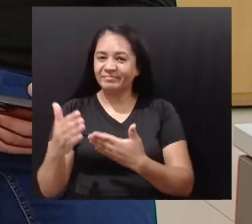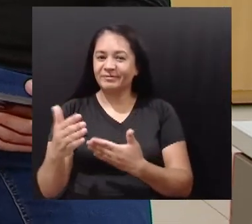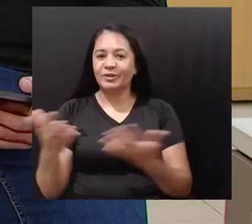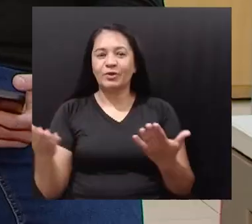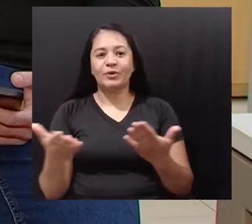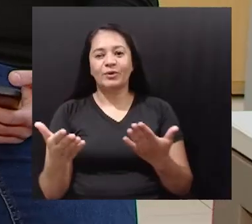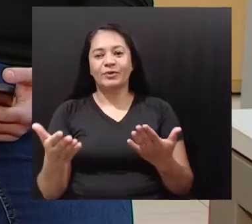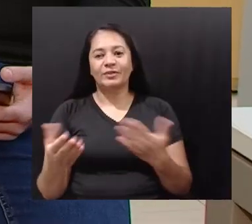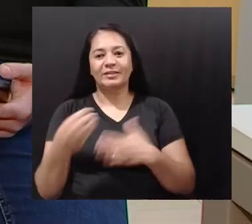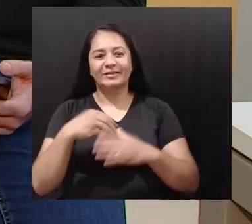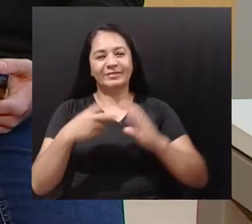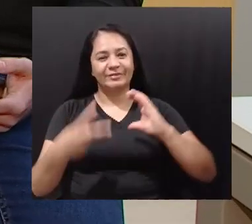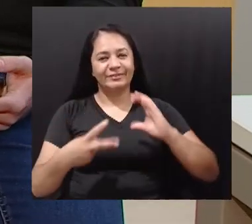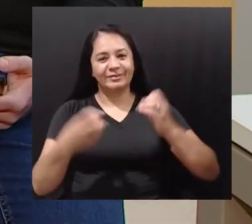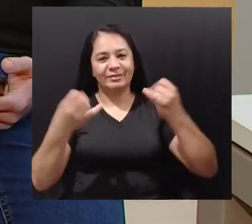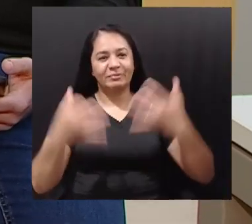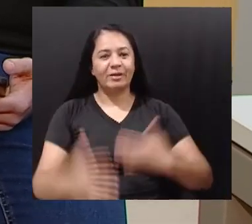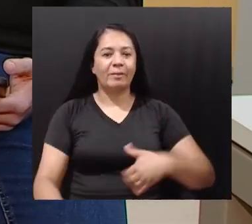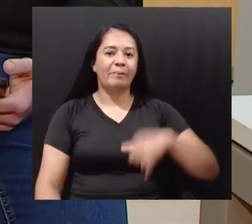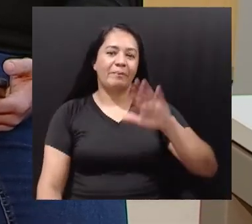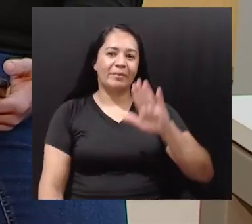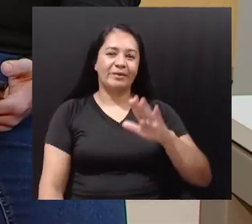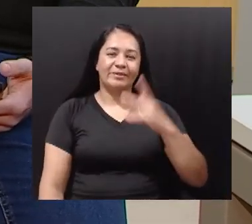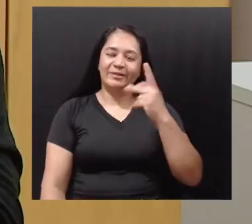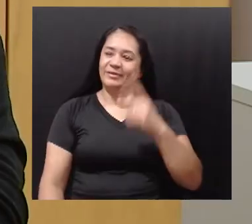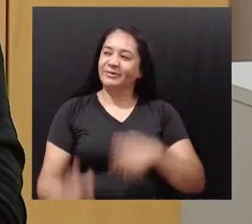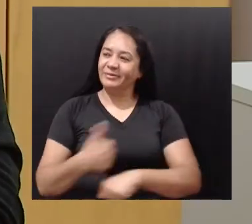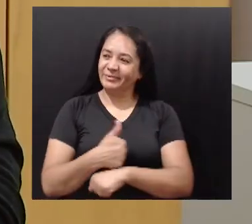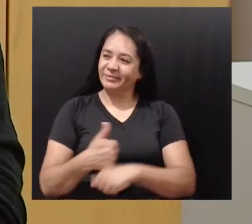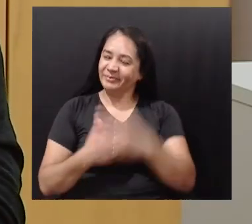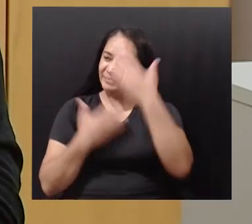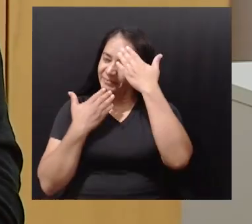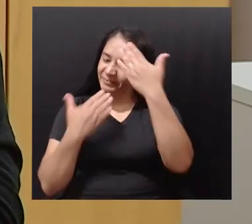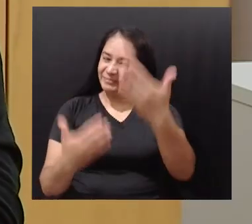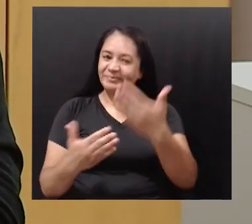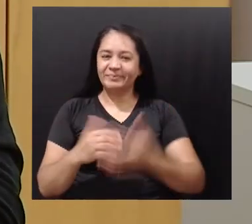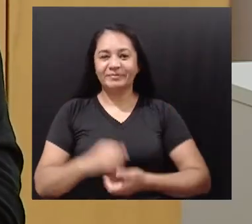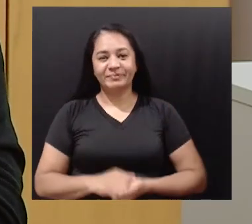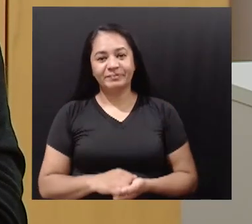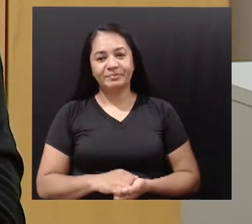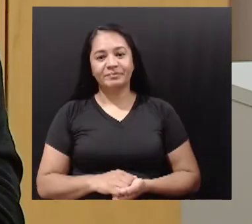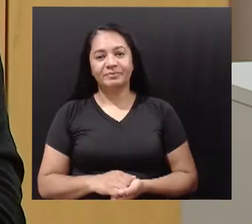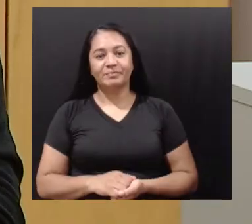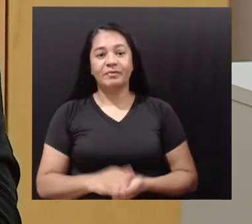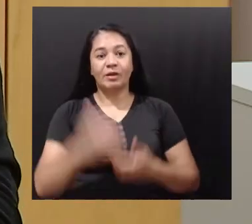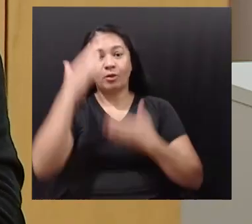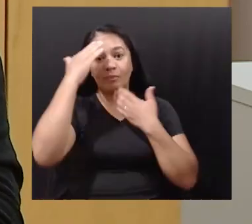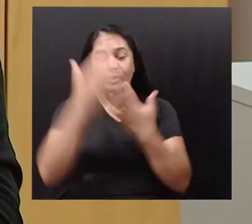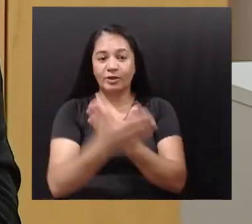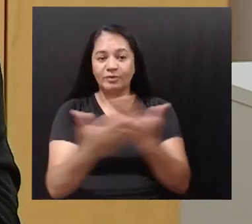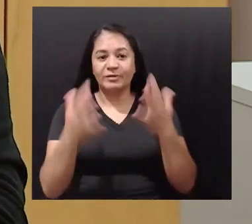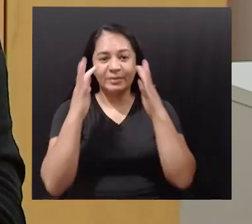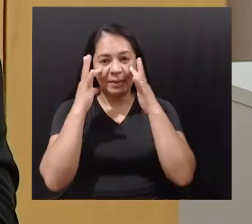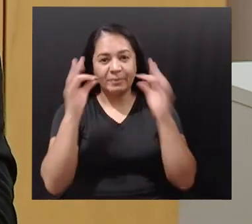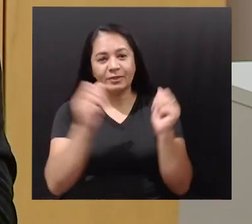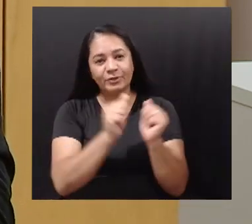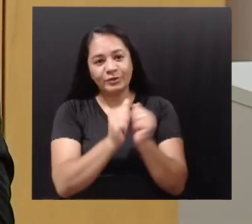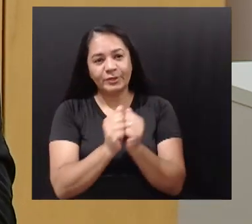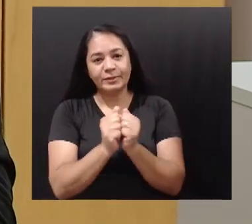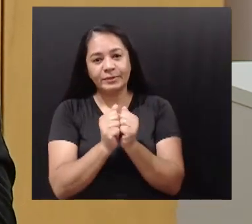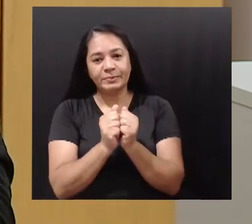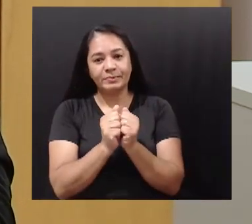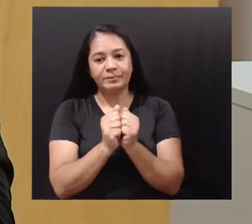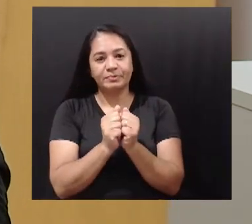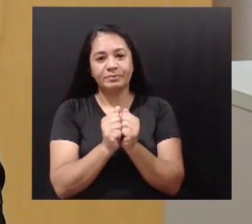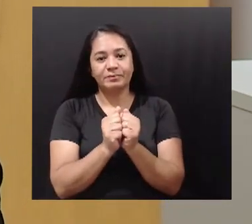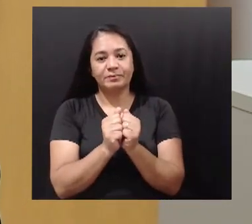contar um pouco mais sobre a sua função. Obrigado, viu? Disponha. E obrigado a você aí pela sua companhia e pela sua audiência. Não se